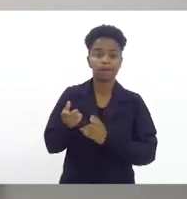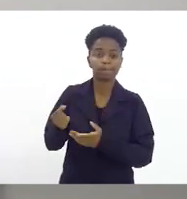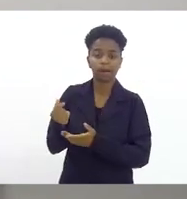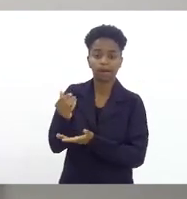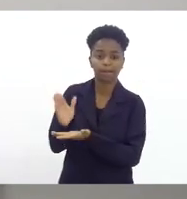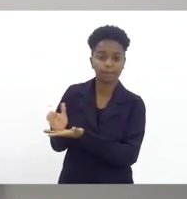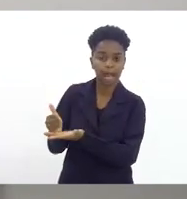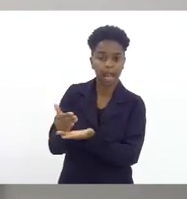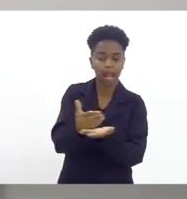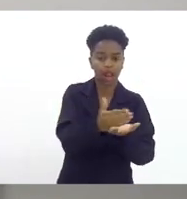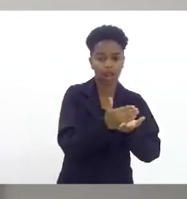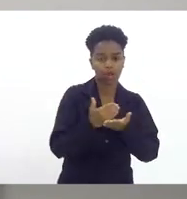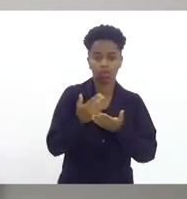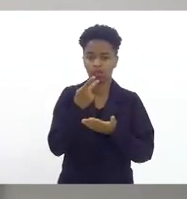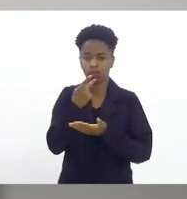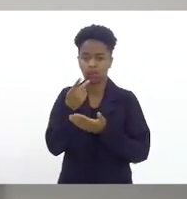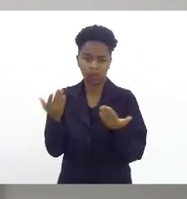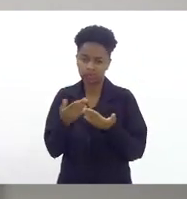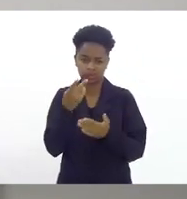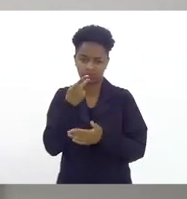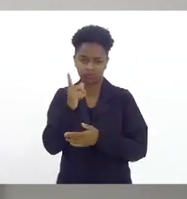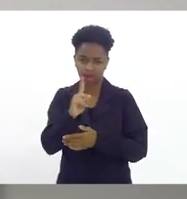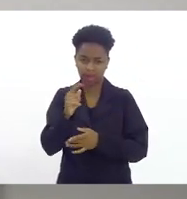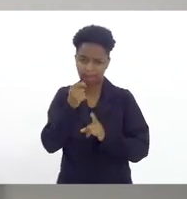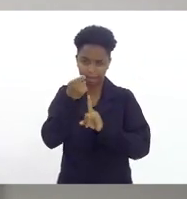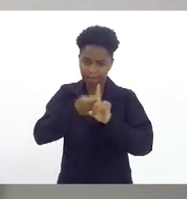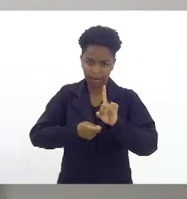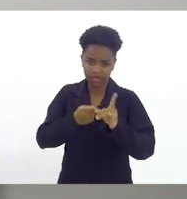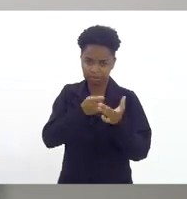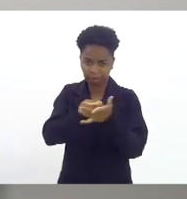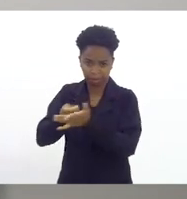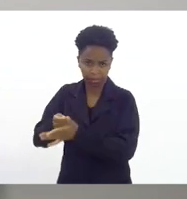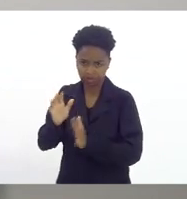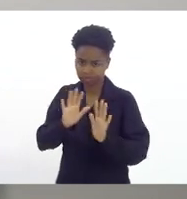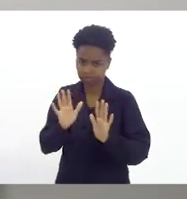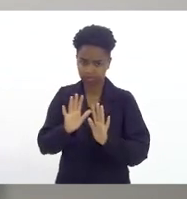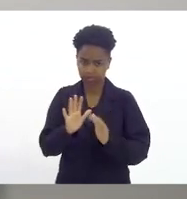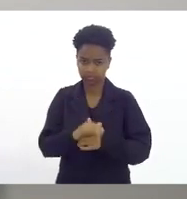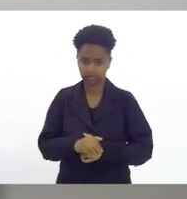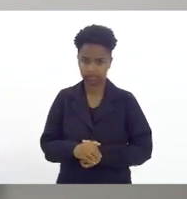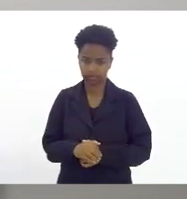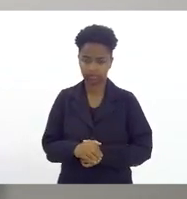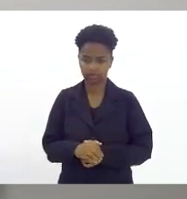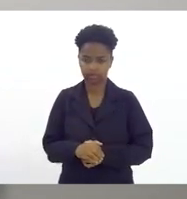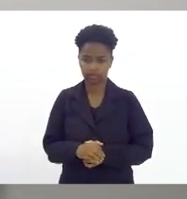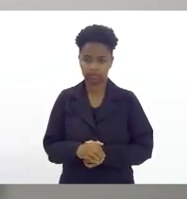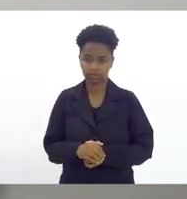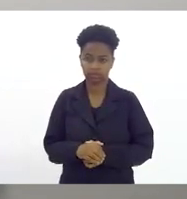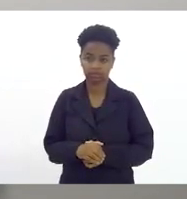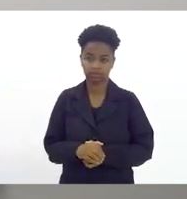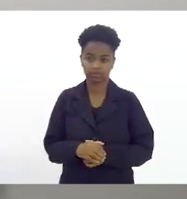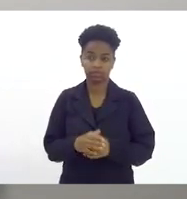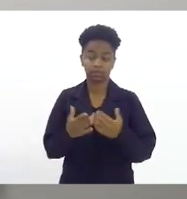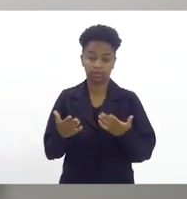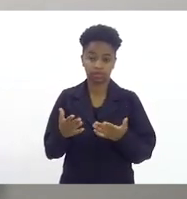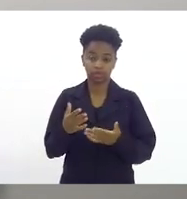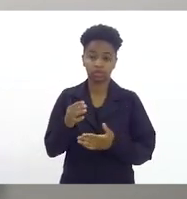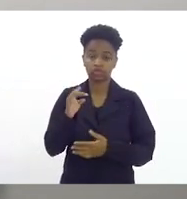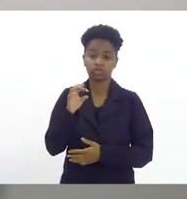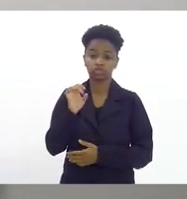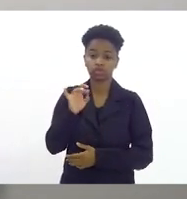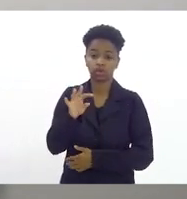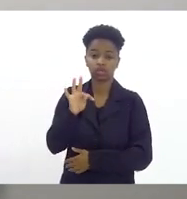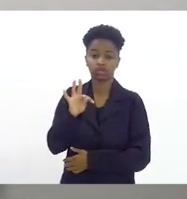hoje não se fala mais mensal idade tá vocês não falem mais mensalidade Não Existe a palavra mensalidade Agora ele só fala em ticket